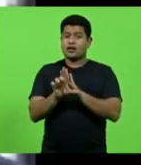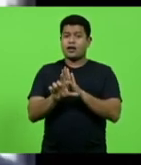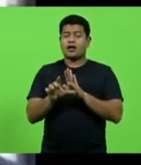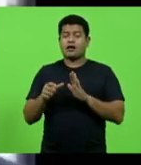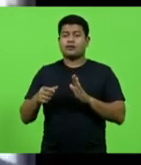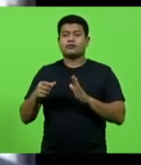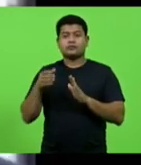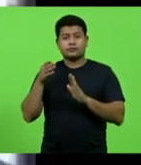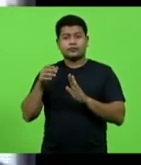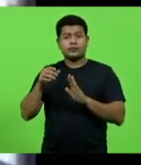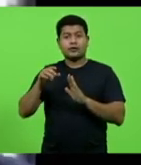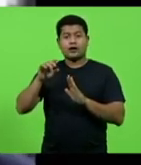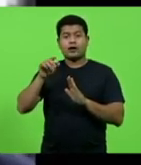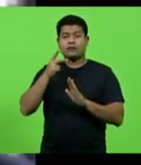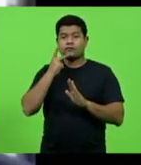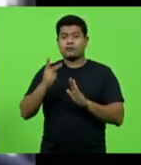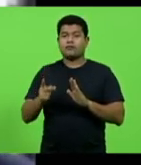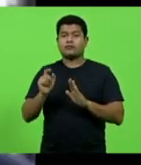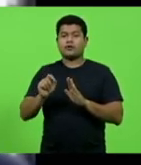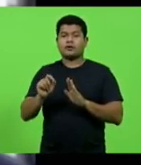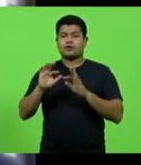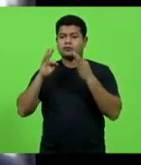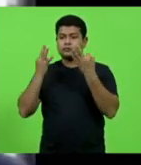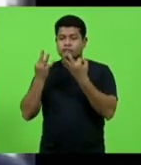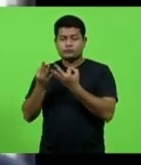deveriam educar os seus filhos, se as famílias não